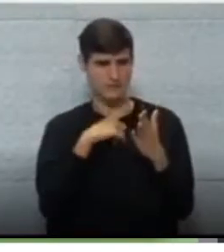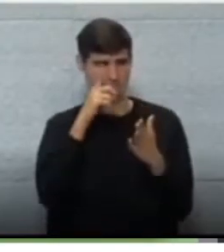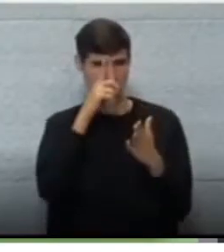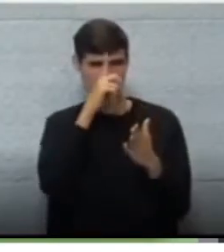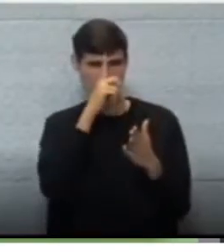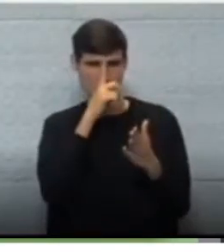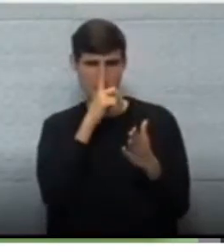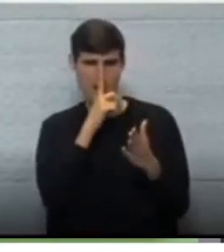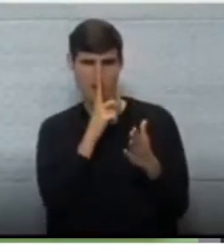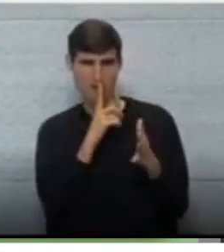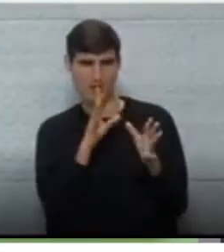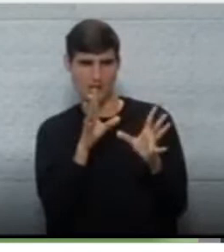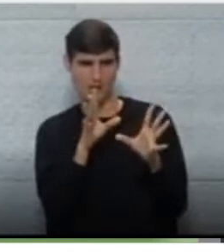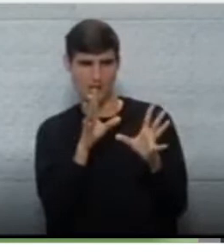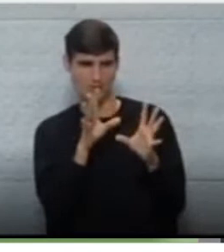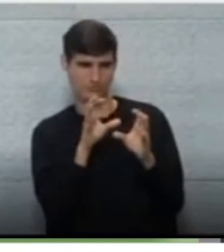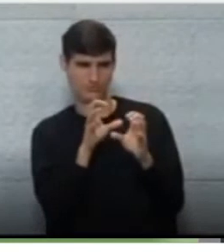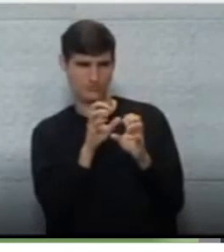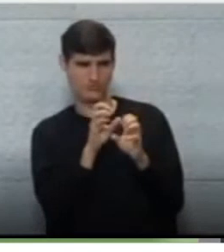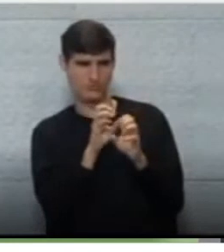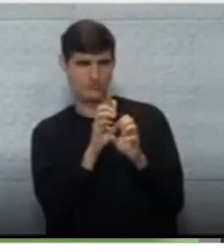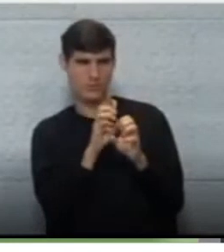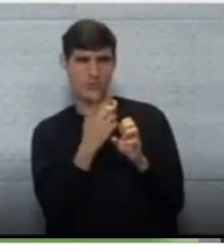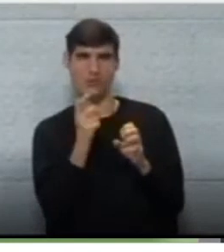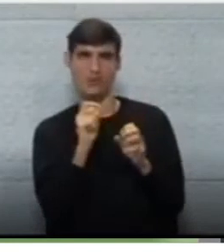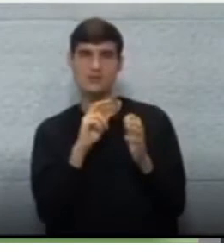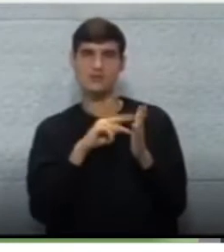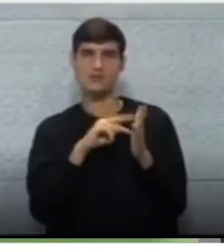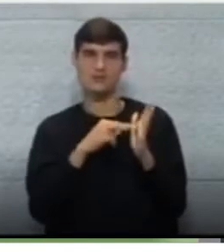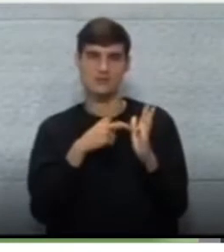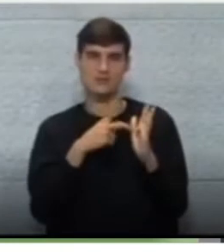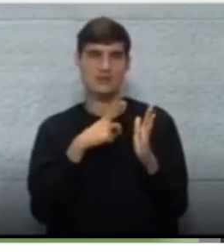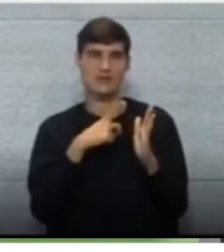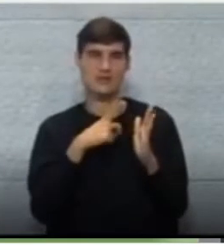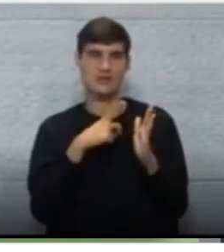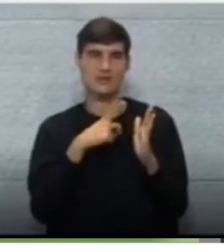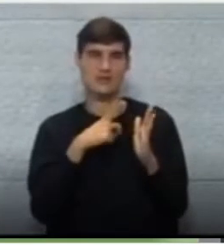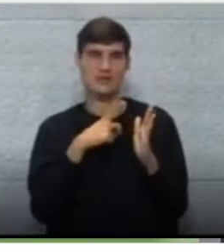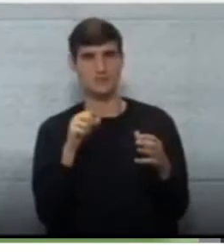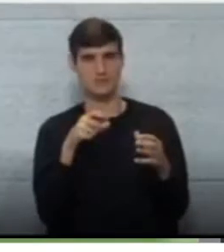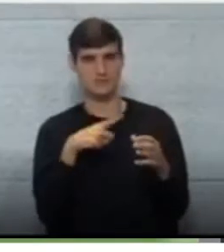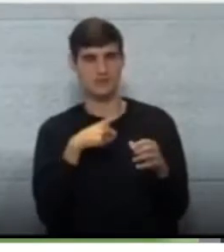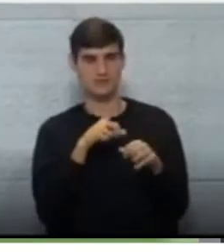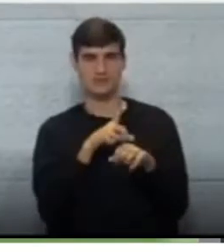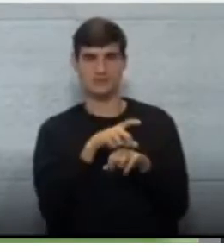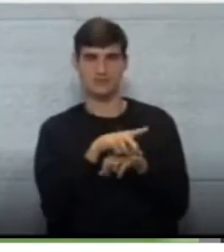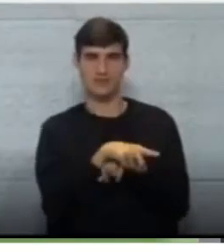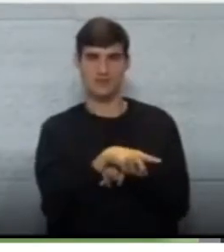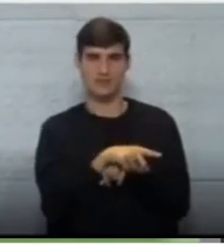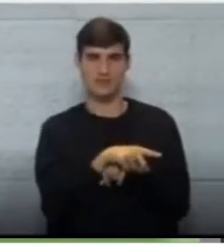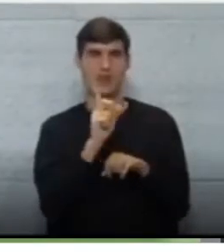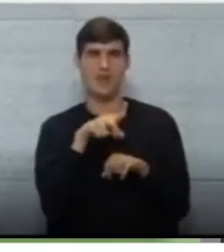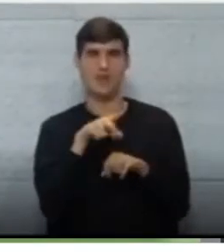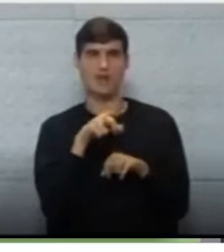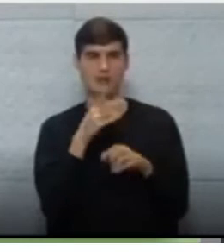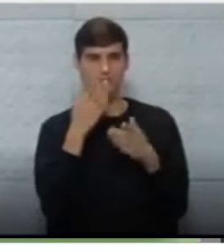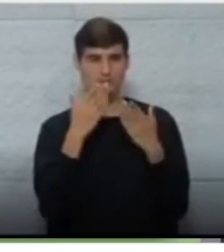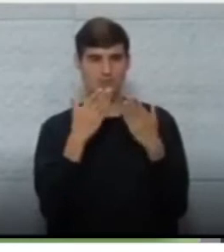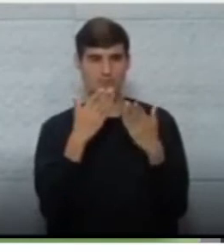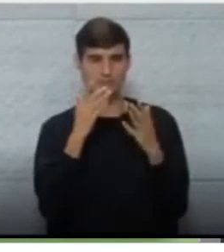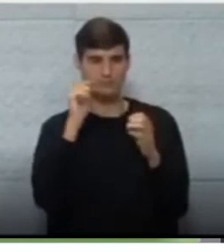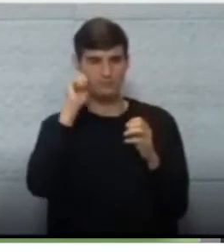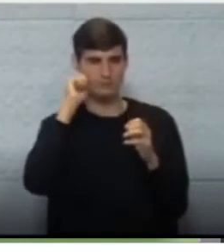turvo, se o meio está turvo, então significa que teve crescimento do micro-organismo. O que é um meio turvo? O que é um meio